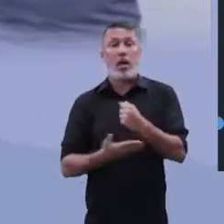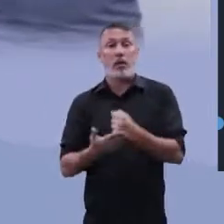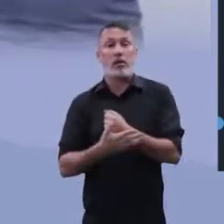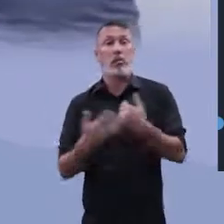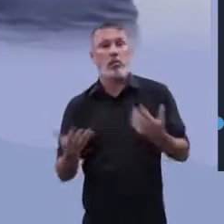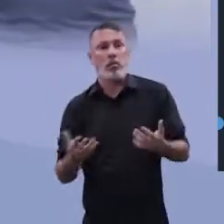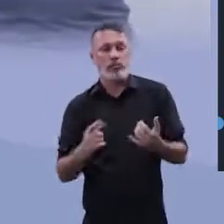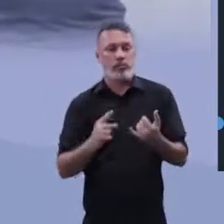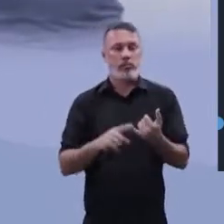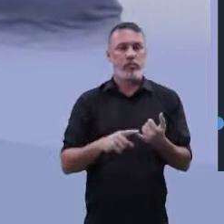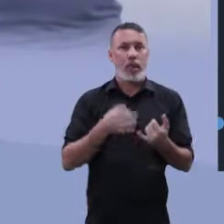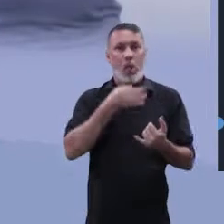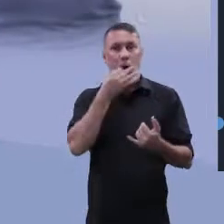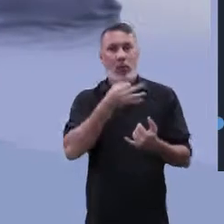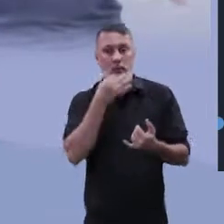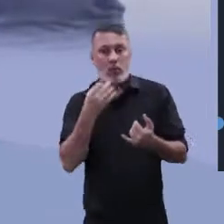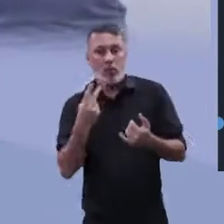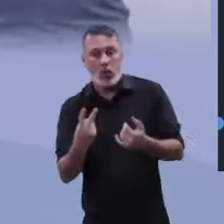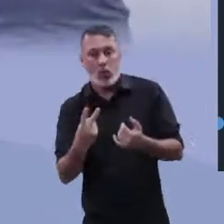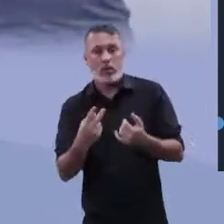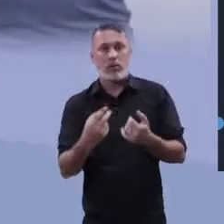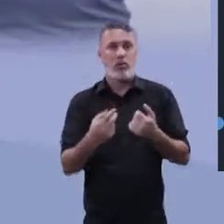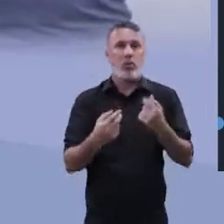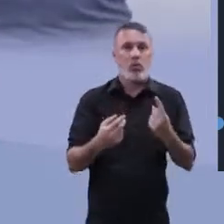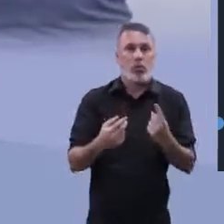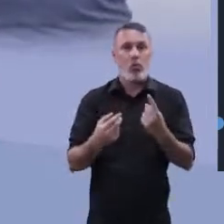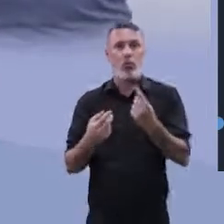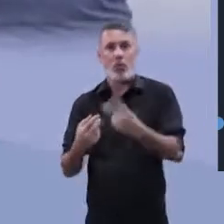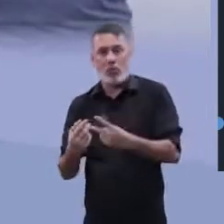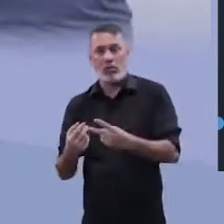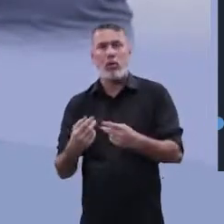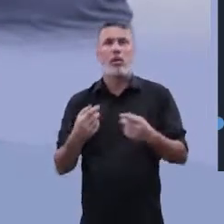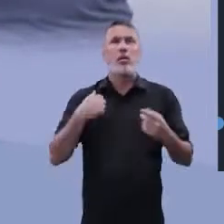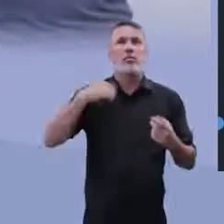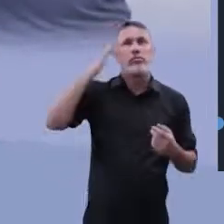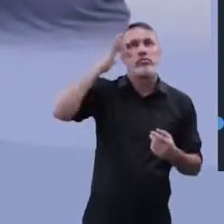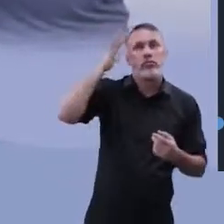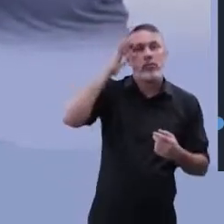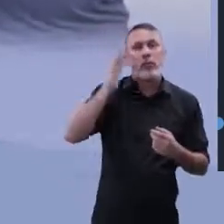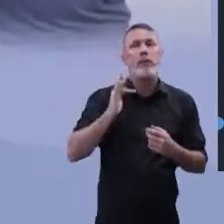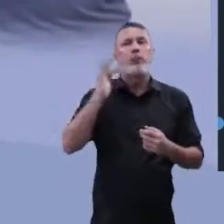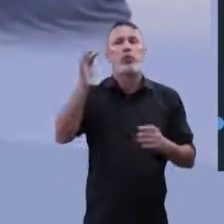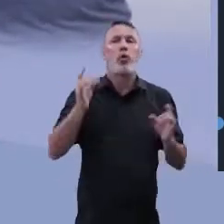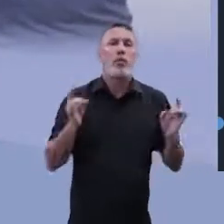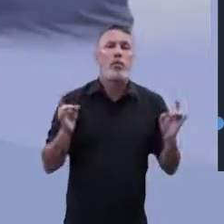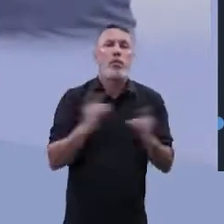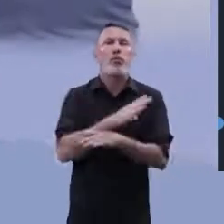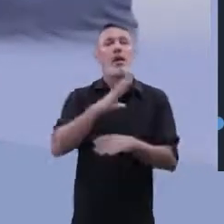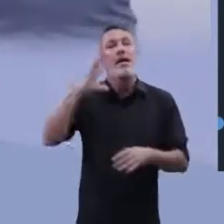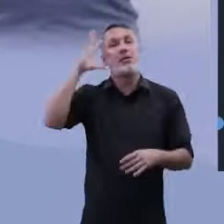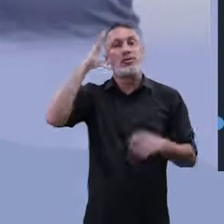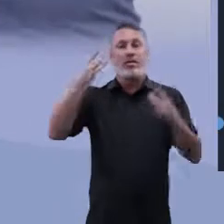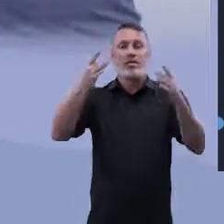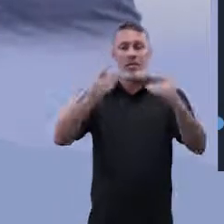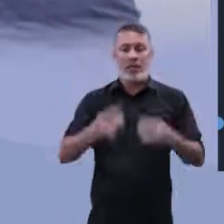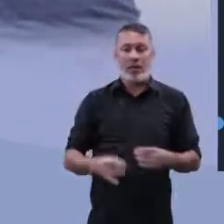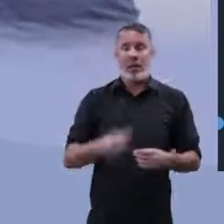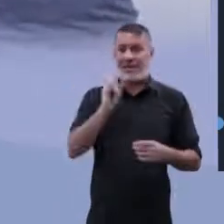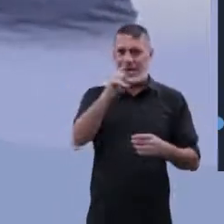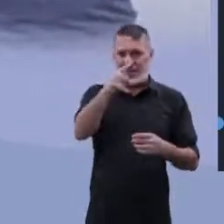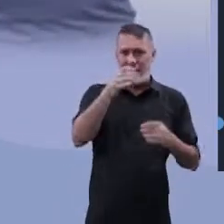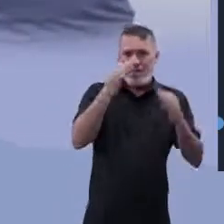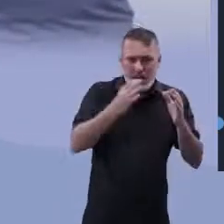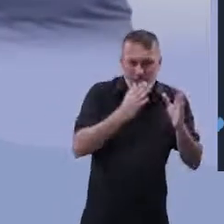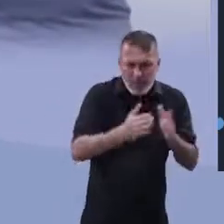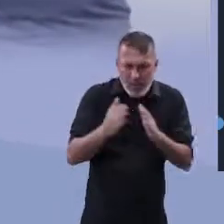conhecimento. Qual vai ser meu argumento 2, mais a minha fundamentação, e como que eu posso pensar numa conclusão detalhada. Você seguindo